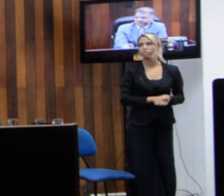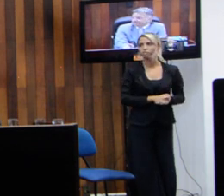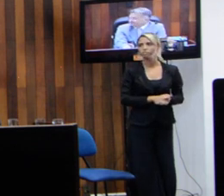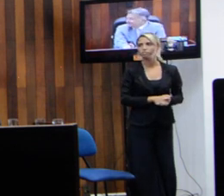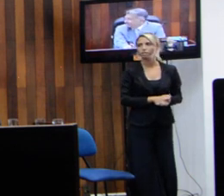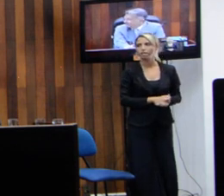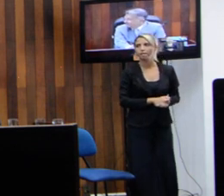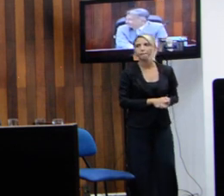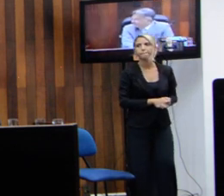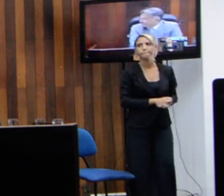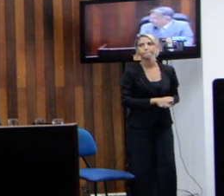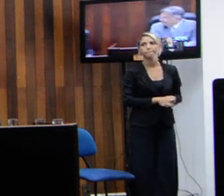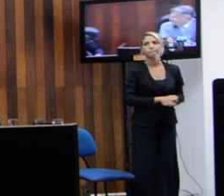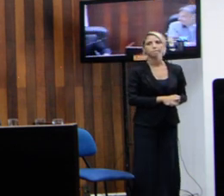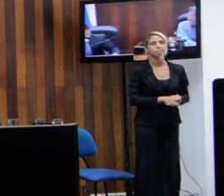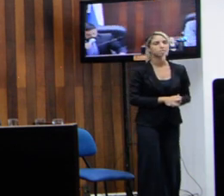deputada.